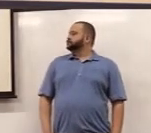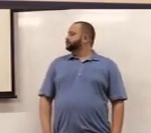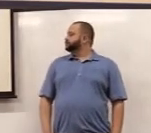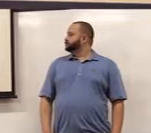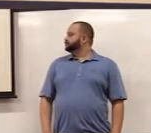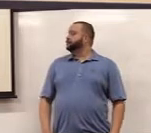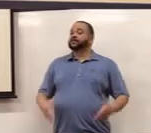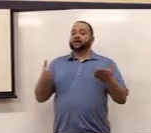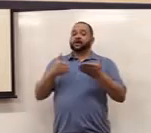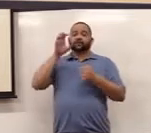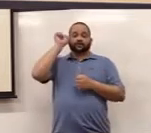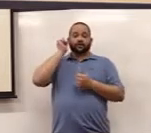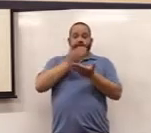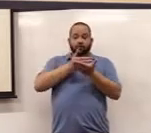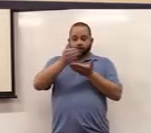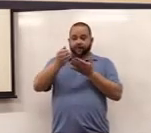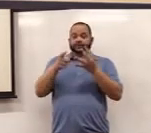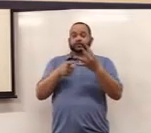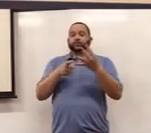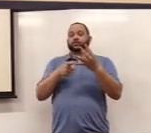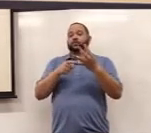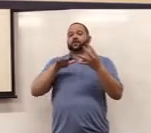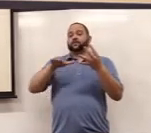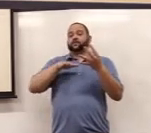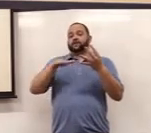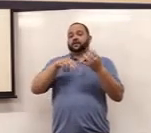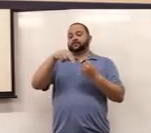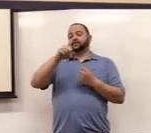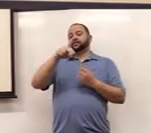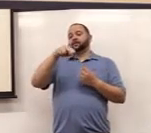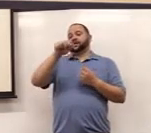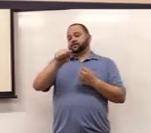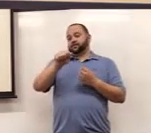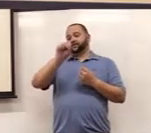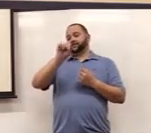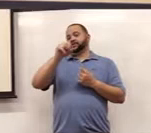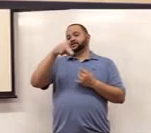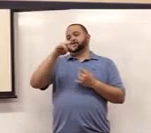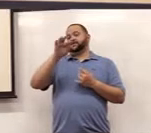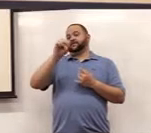A gente vai ouvir o começo do quarto movimento da nossa sinfonia.